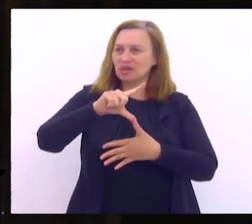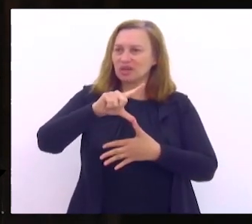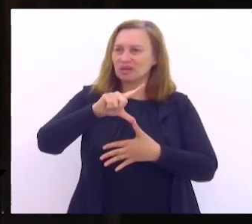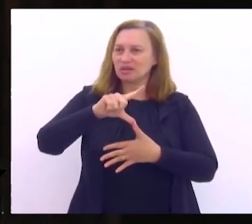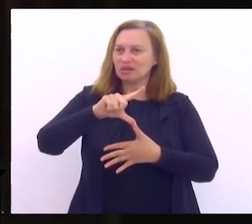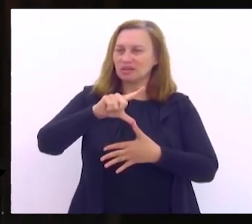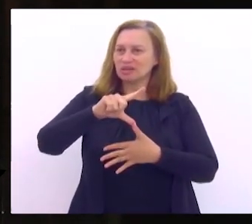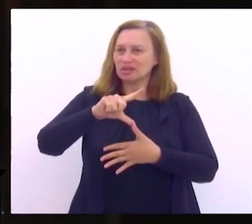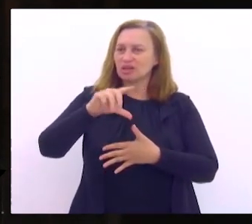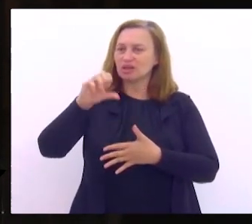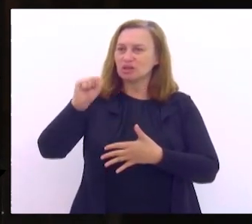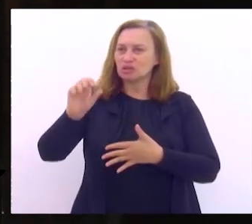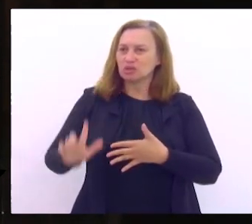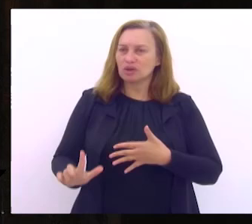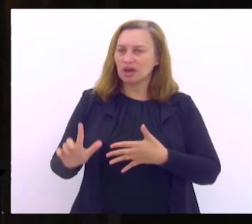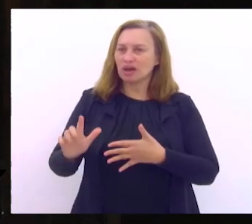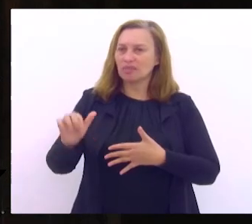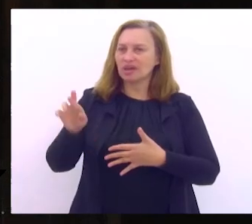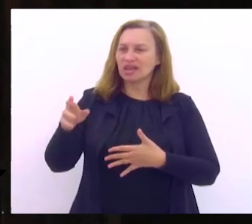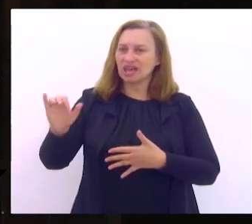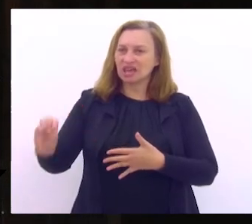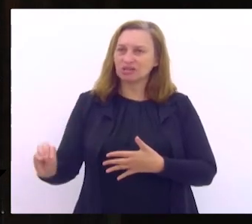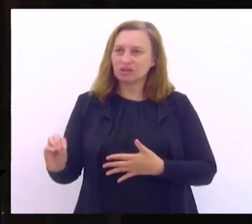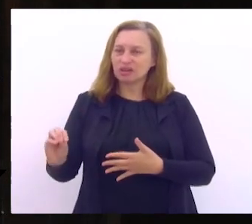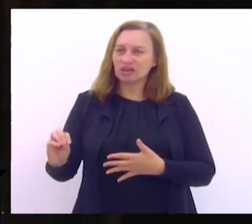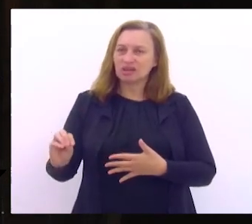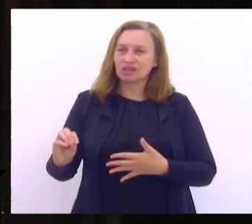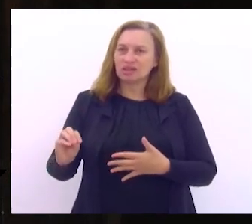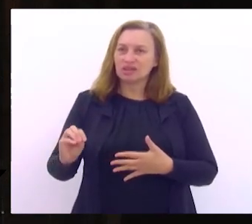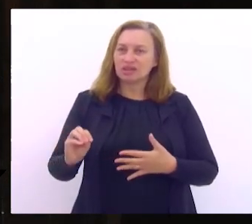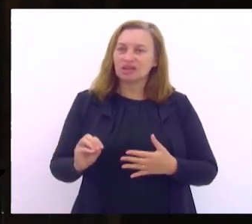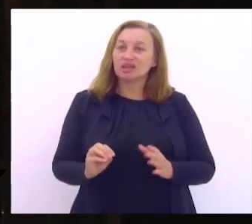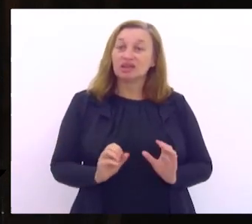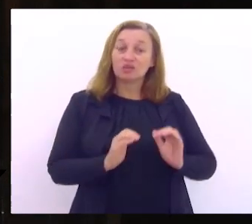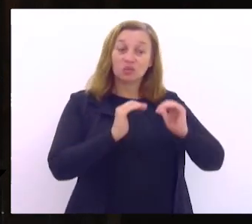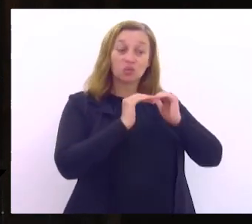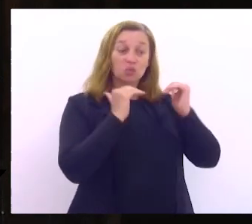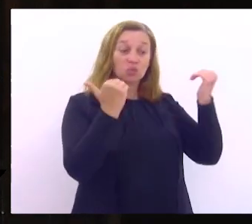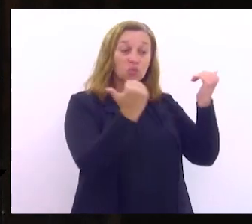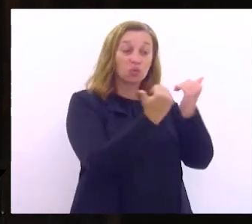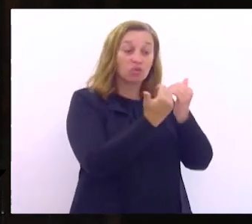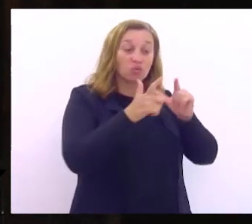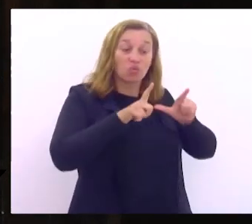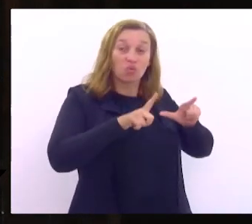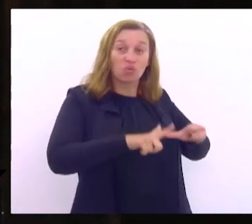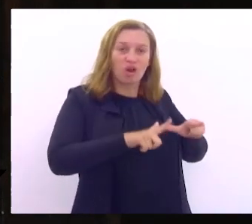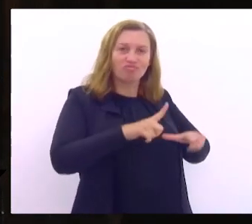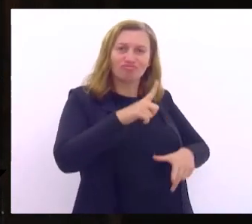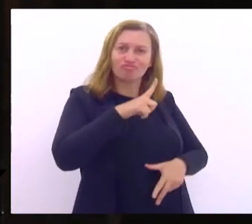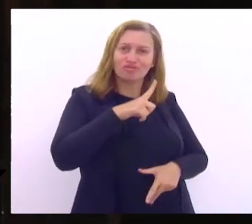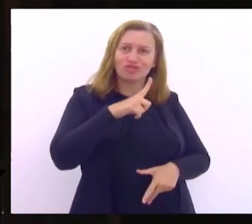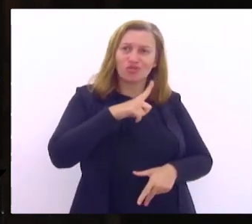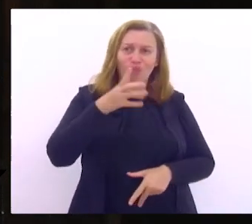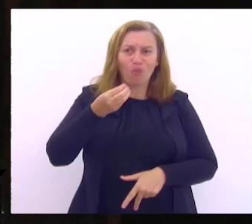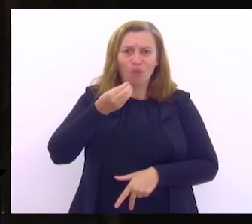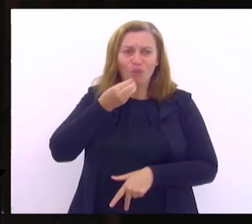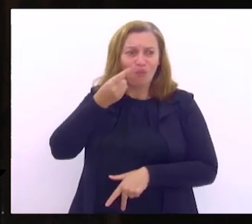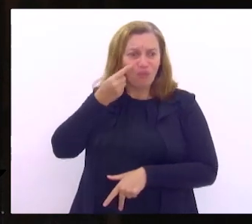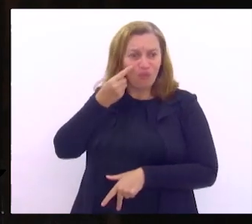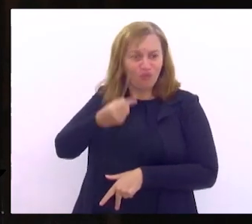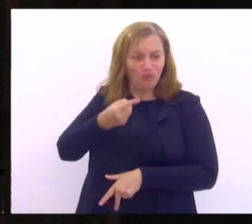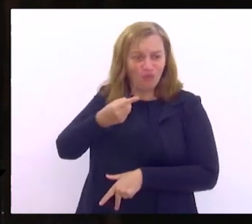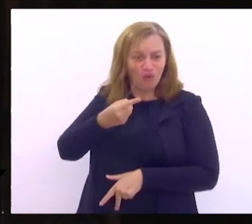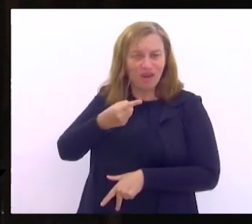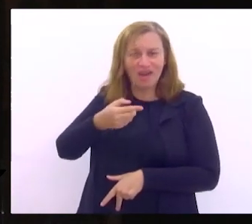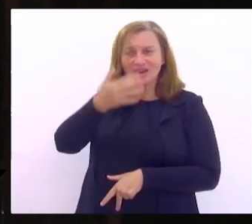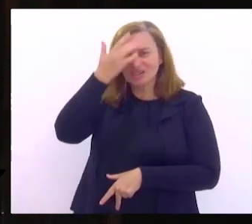realizado no Célio de Barros, onde ali tive o privilégio de ver